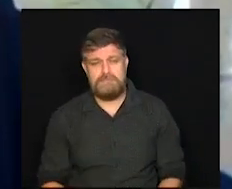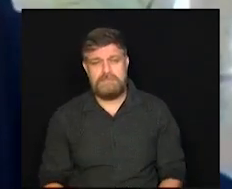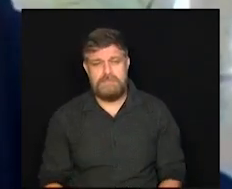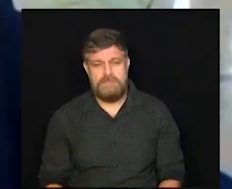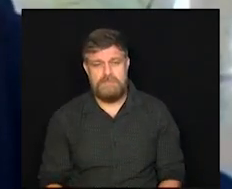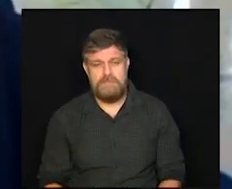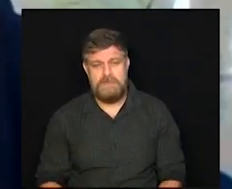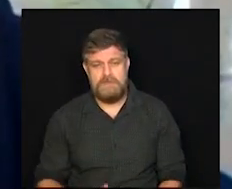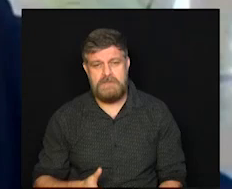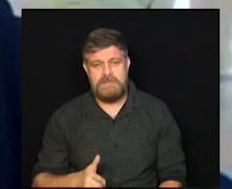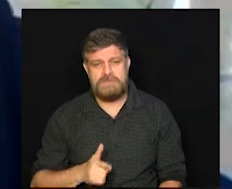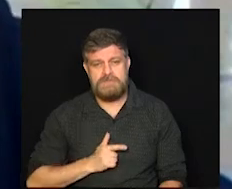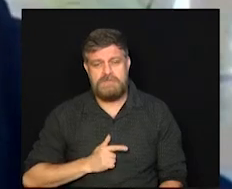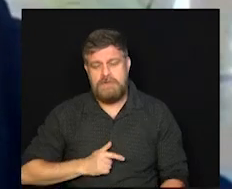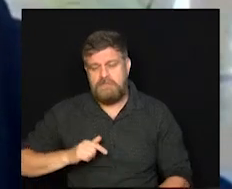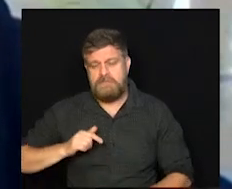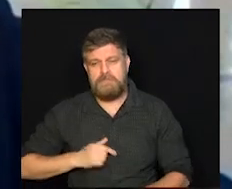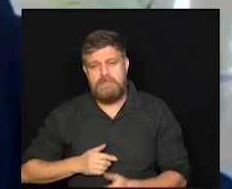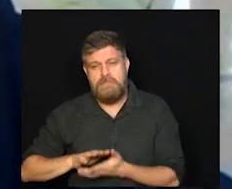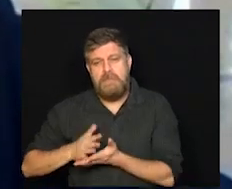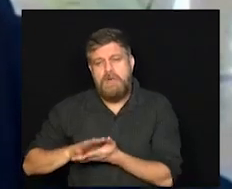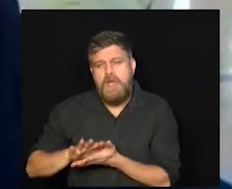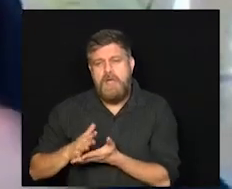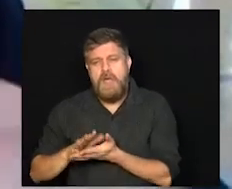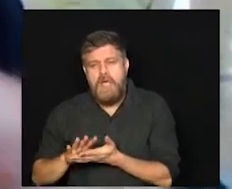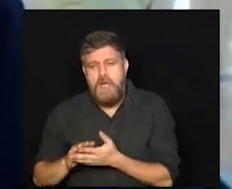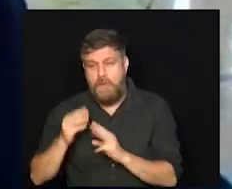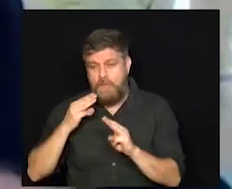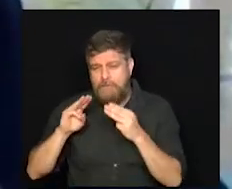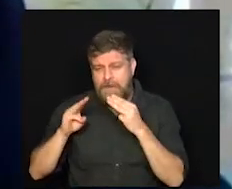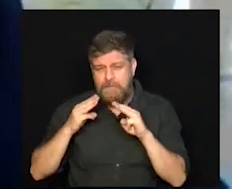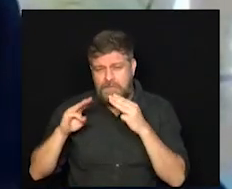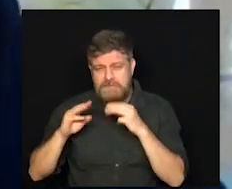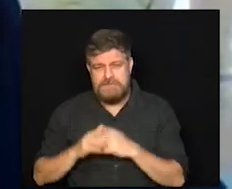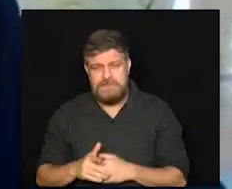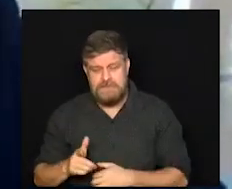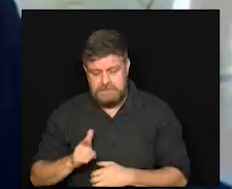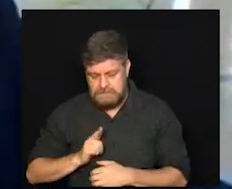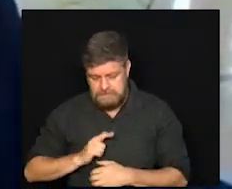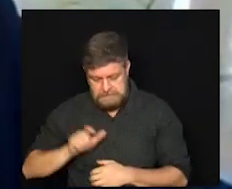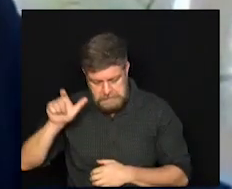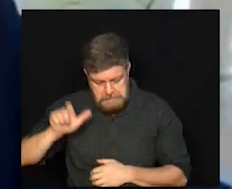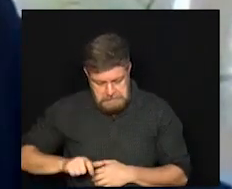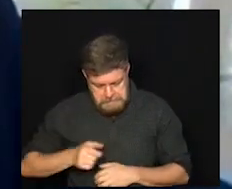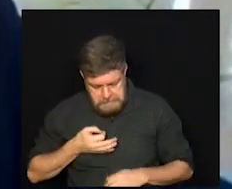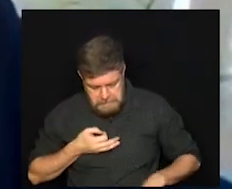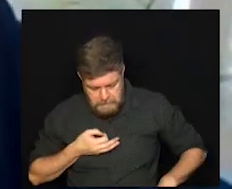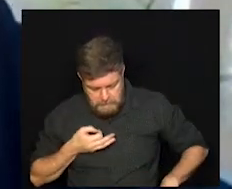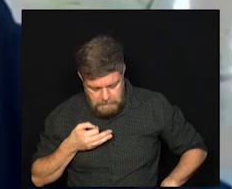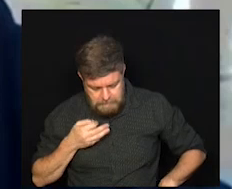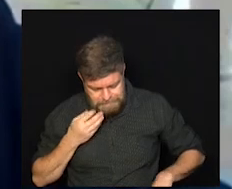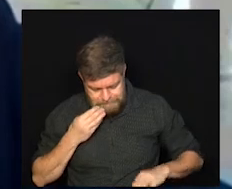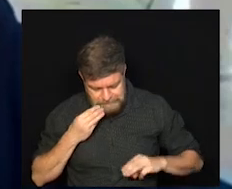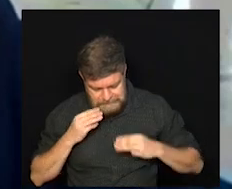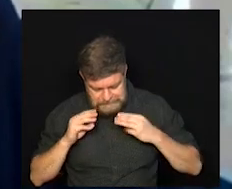um samba do... talvez Ataúfo Alves, alguma coisa assim,